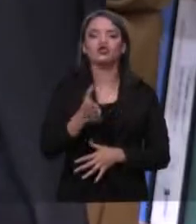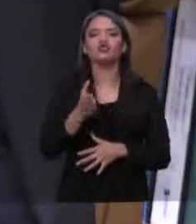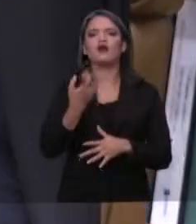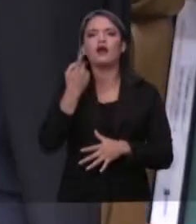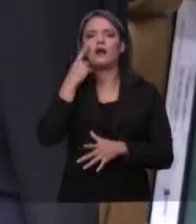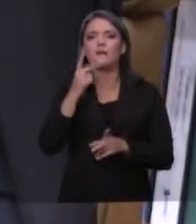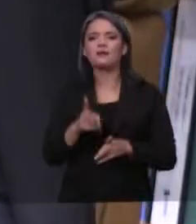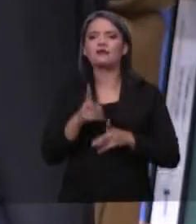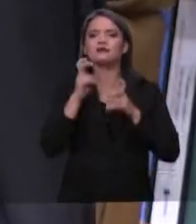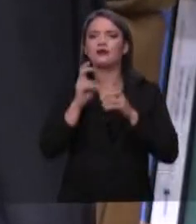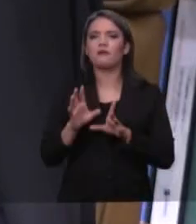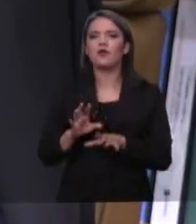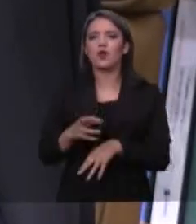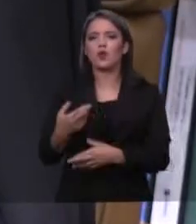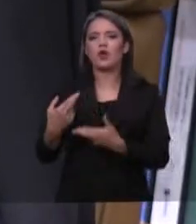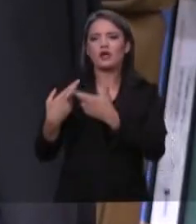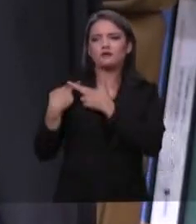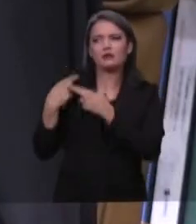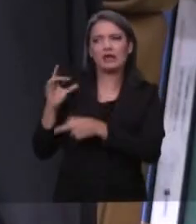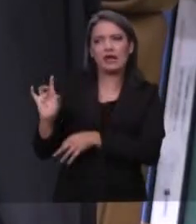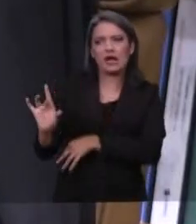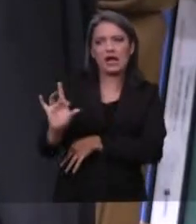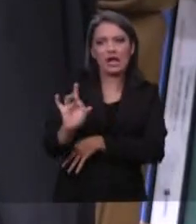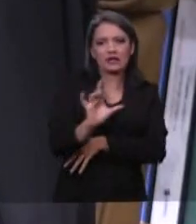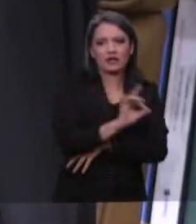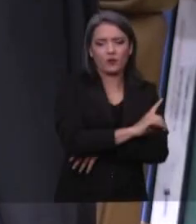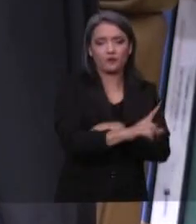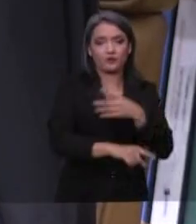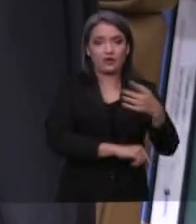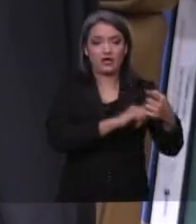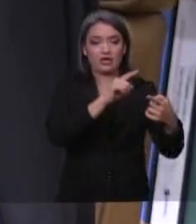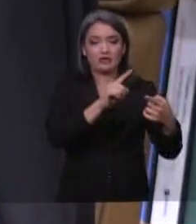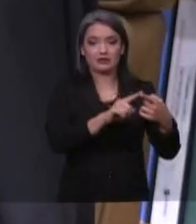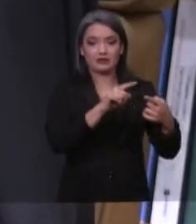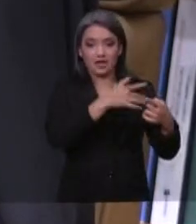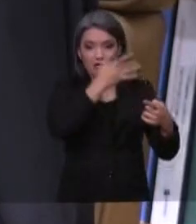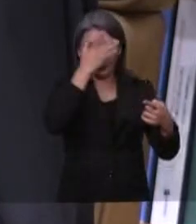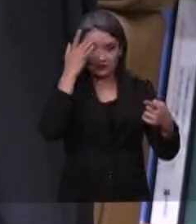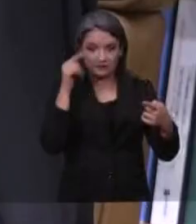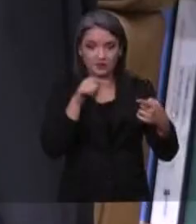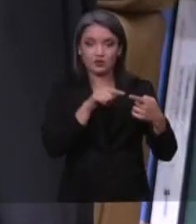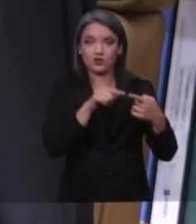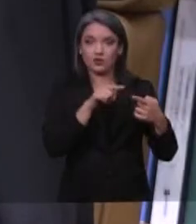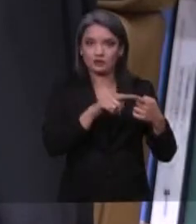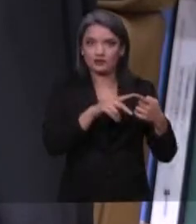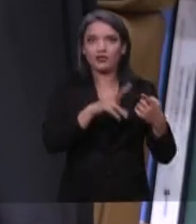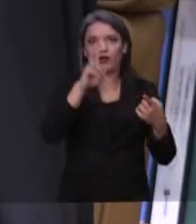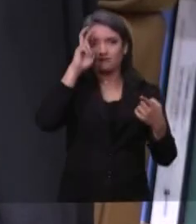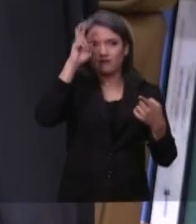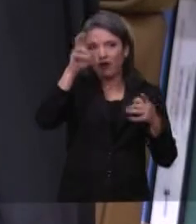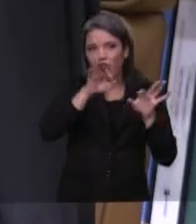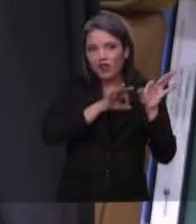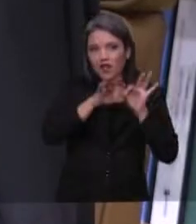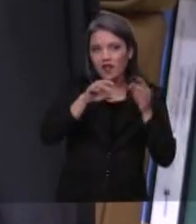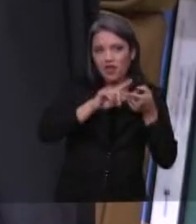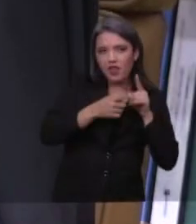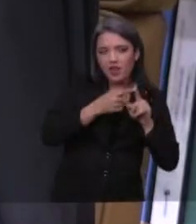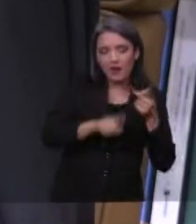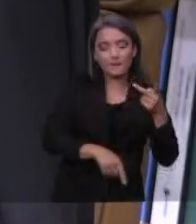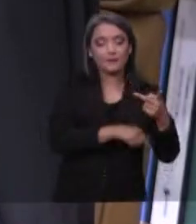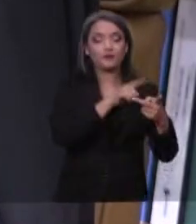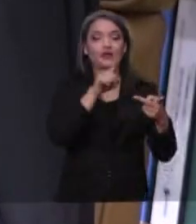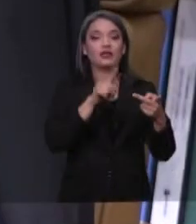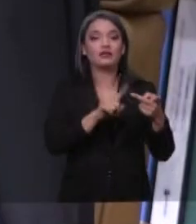no papel que cada um desempenhou. O núcleo dos instigadores e autores intelectuais, o núcleo